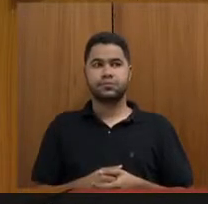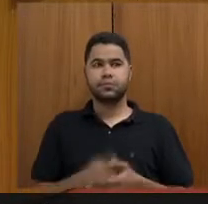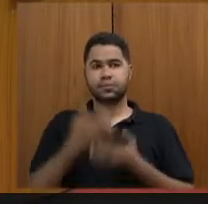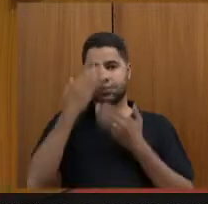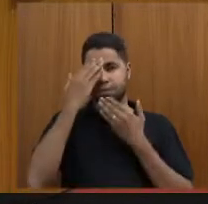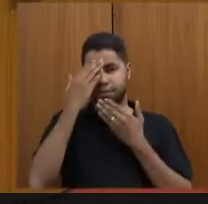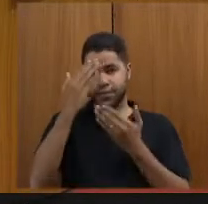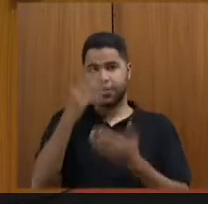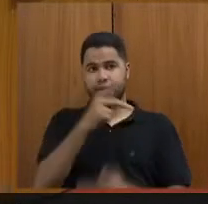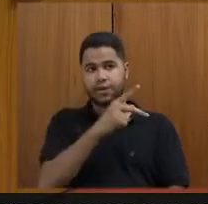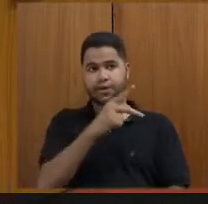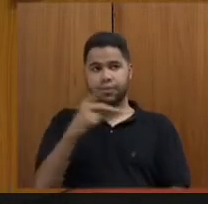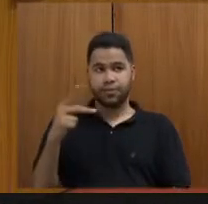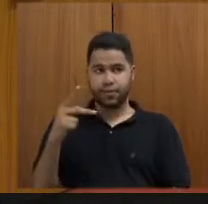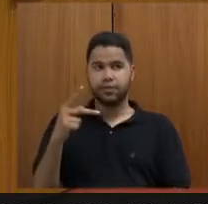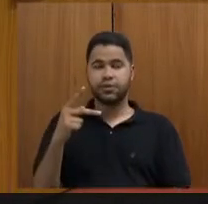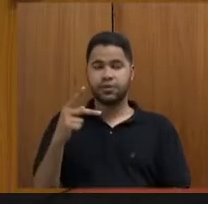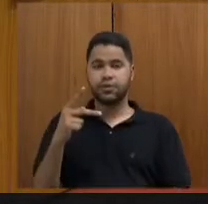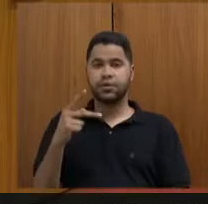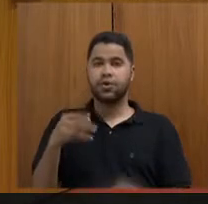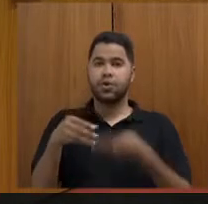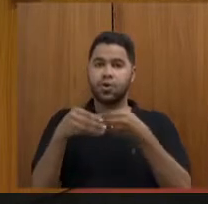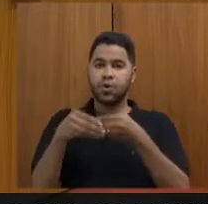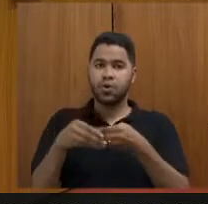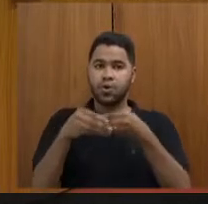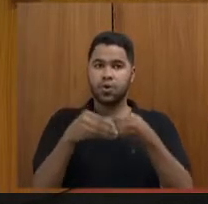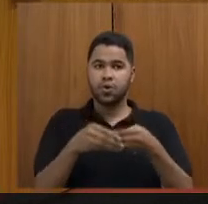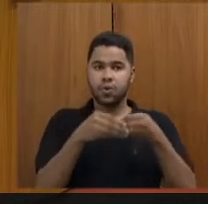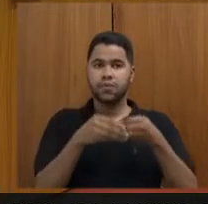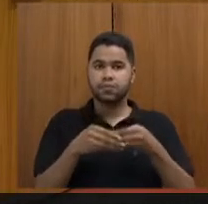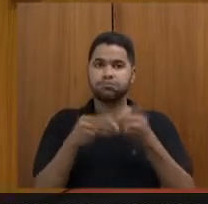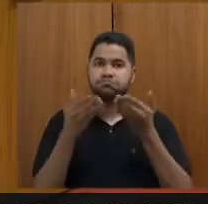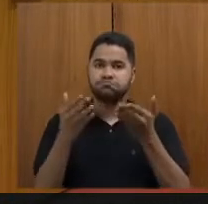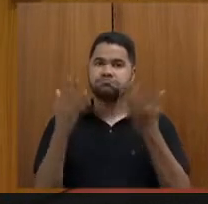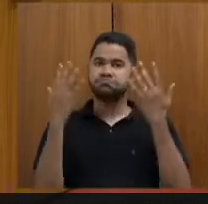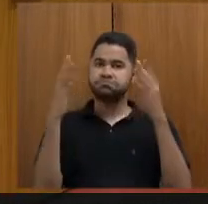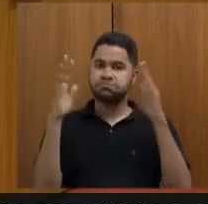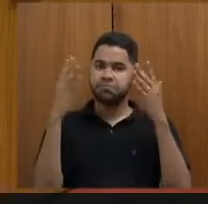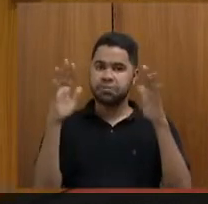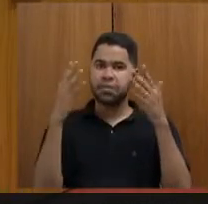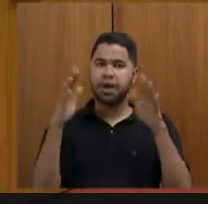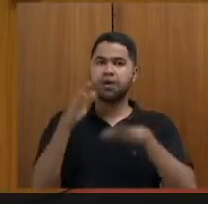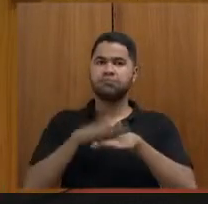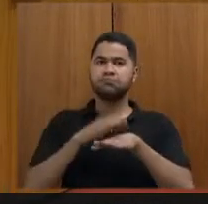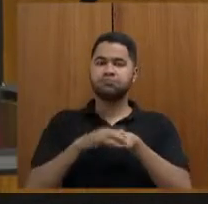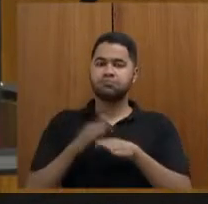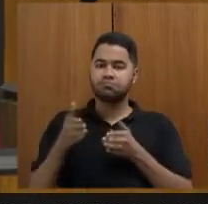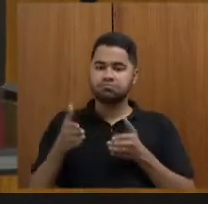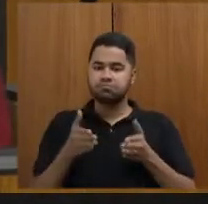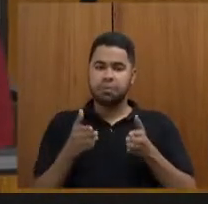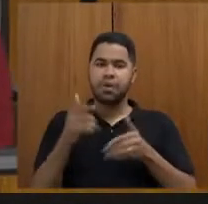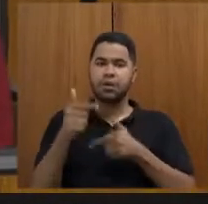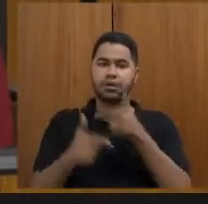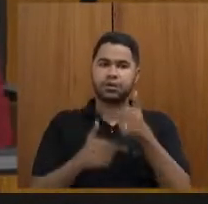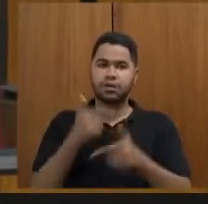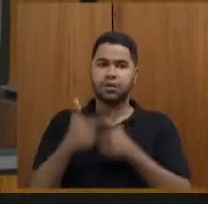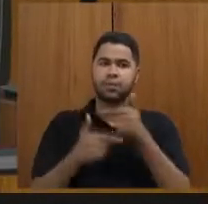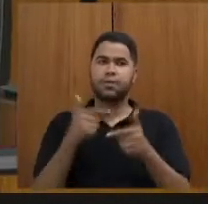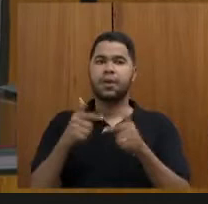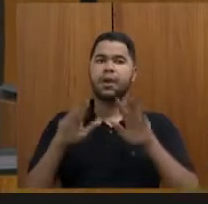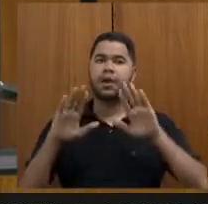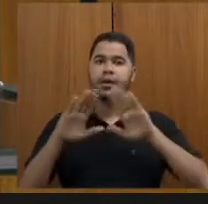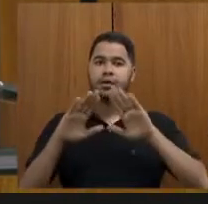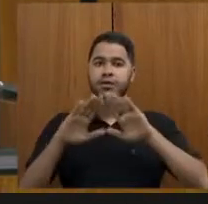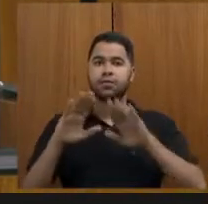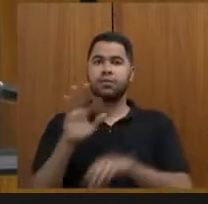Obrigada, presidenta. Cumprimentando Vossa Excelência e parabenizando pela condução dos trabalhos desse nosso Assembleia